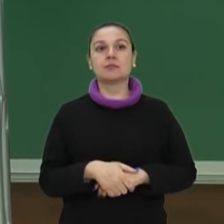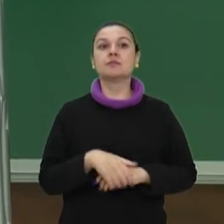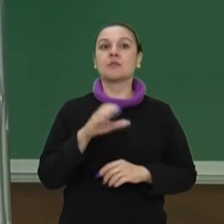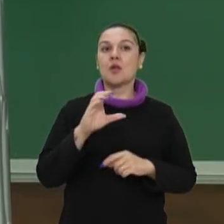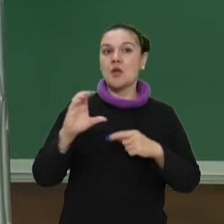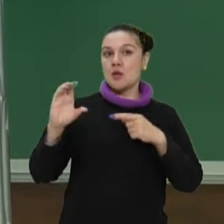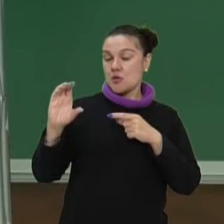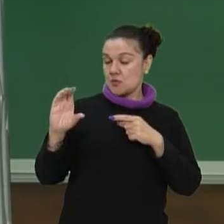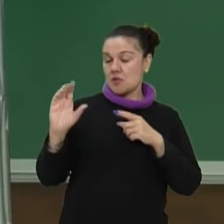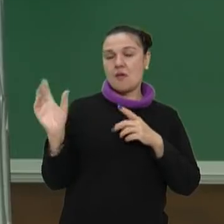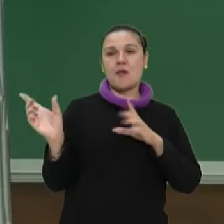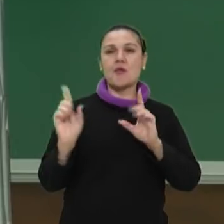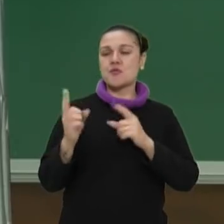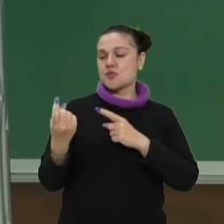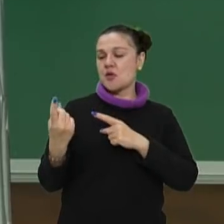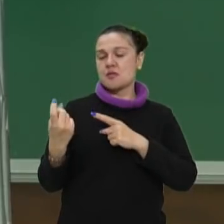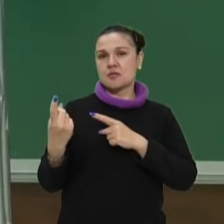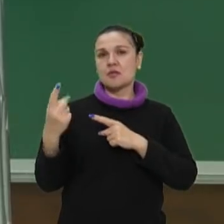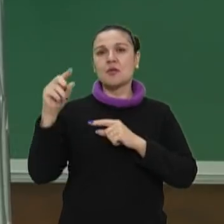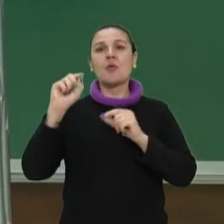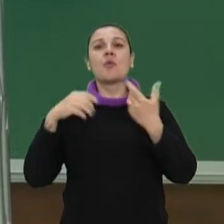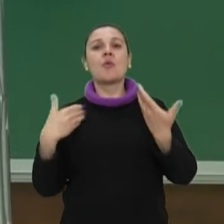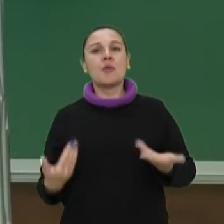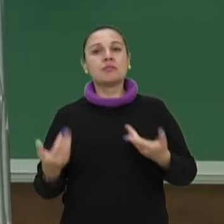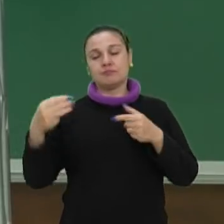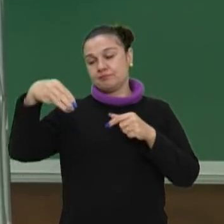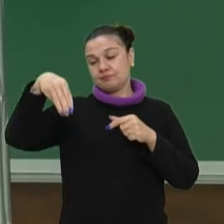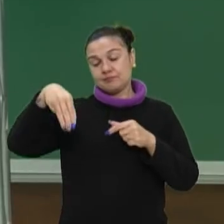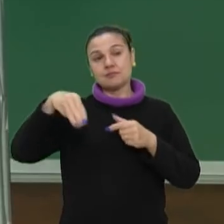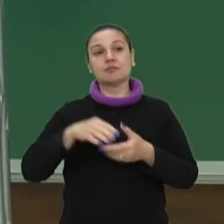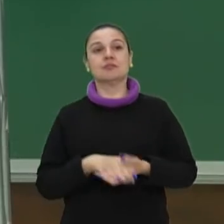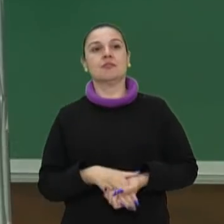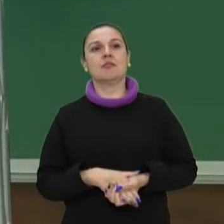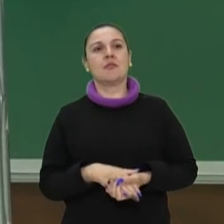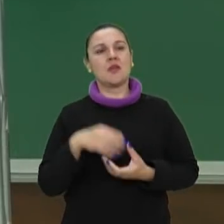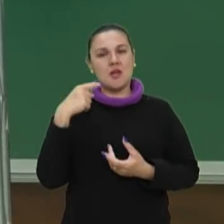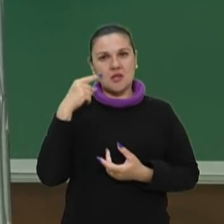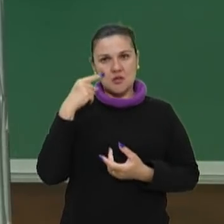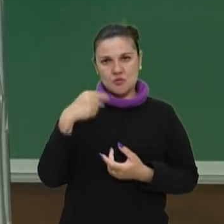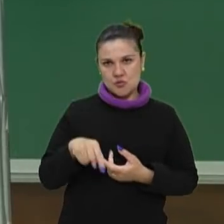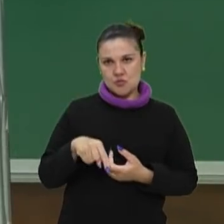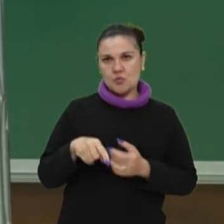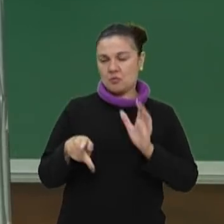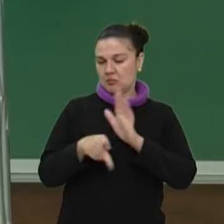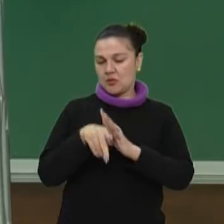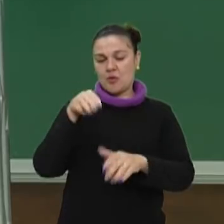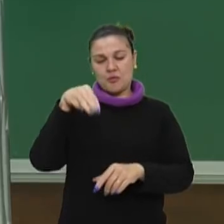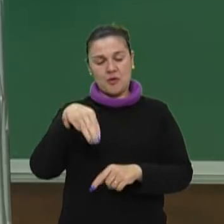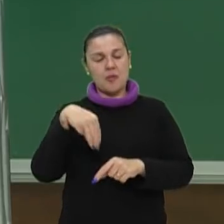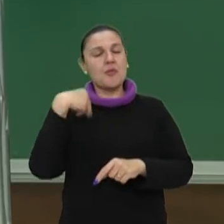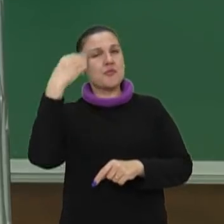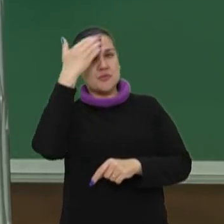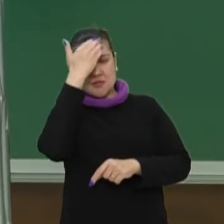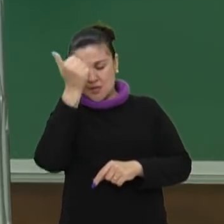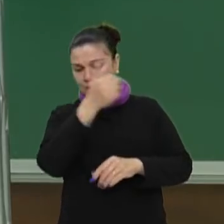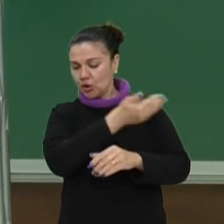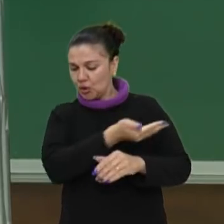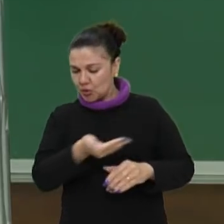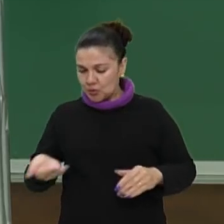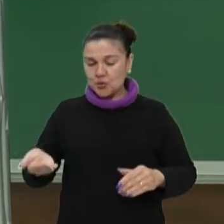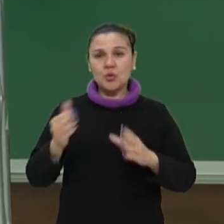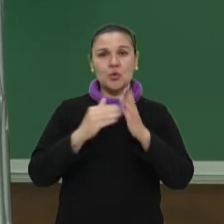C é aquele termo sozinho. Quem que eu tenho sozinho lá? O m. Então, veja, se eu descubro o valor do m, eu descobri,